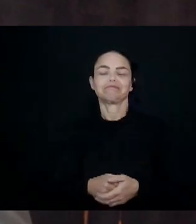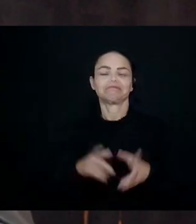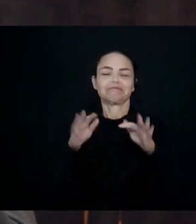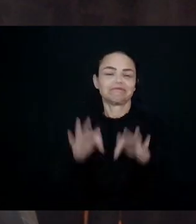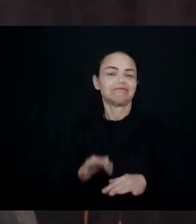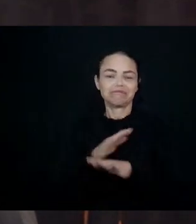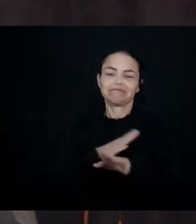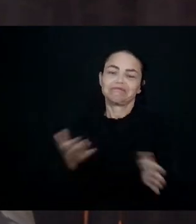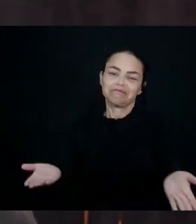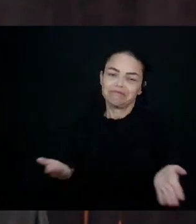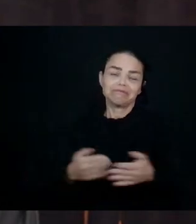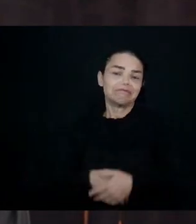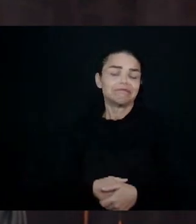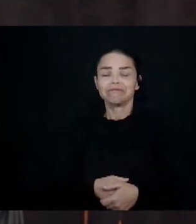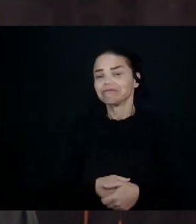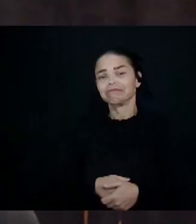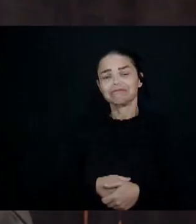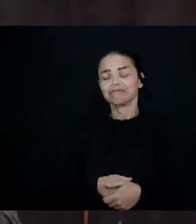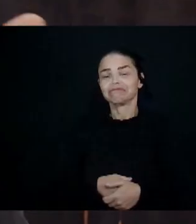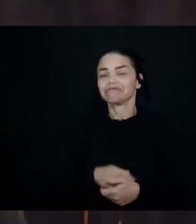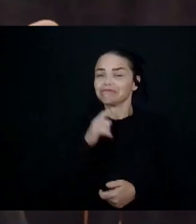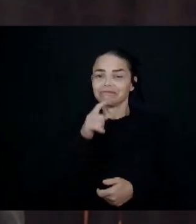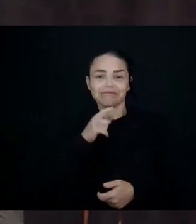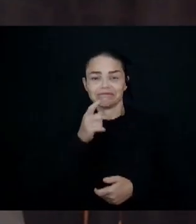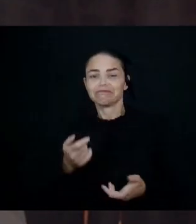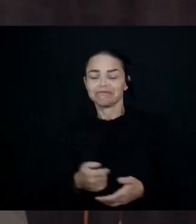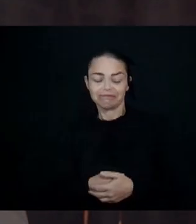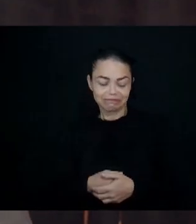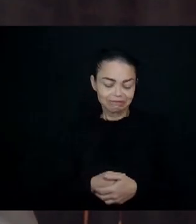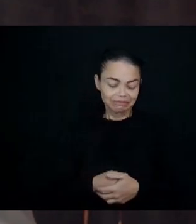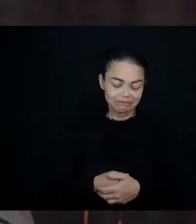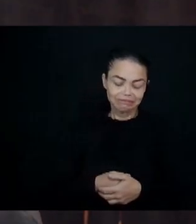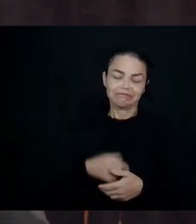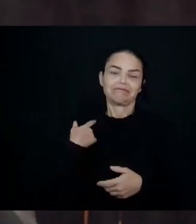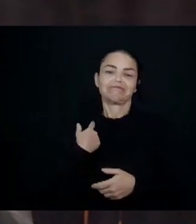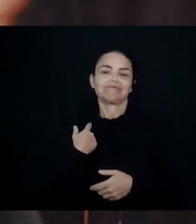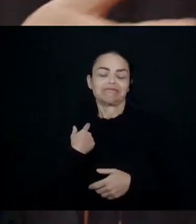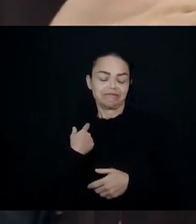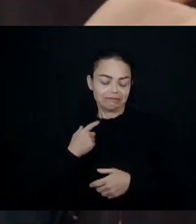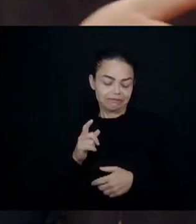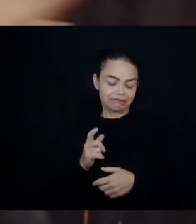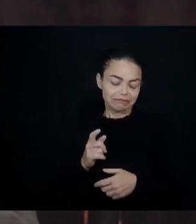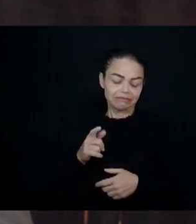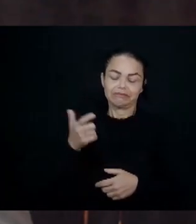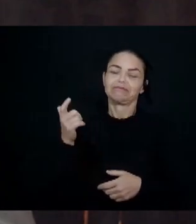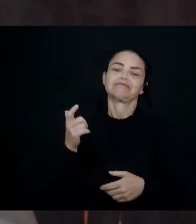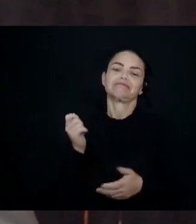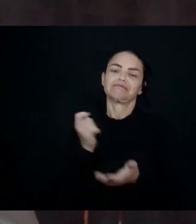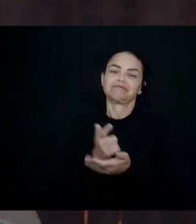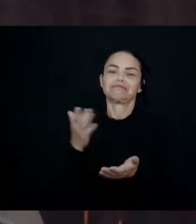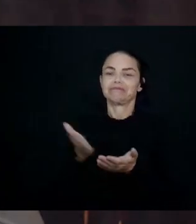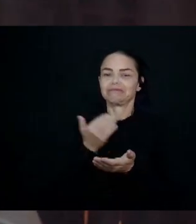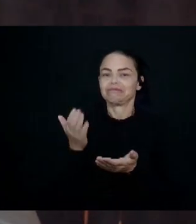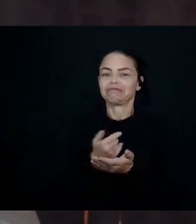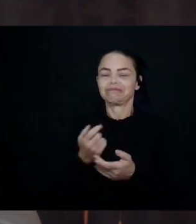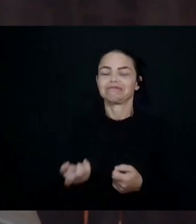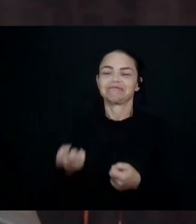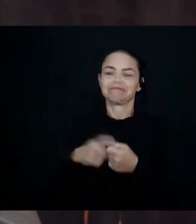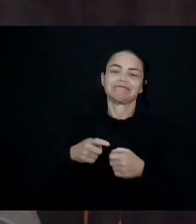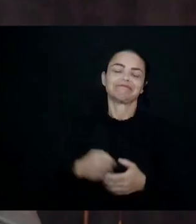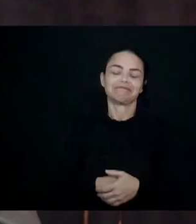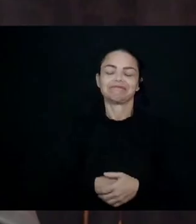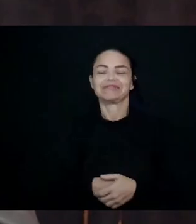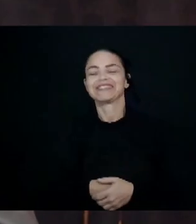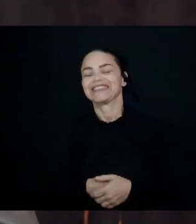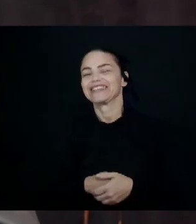percurso, você não consegue chegar mais, né? Não consegue mais lugar nenhum. A não ser que você compre outro álbum e tenta montar de novo Olha um segundo álbum para